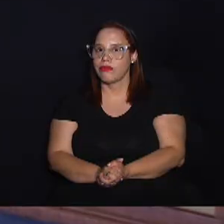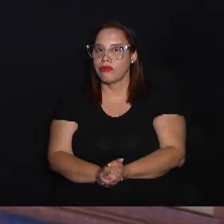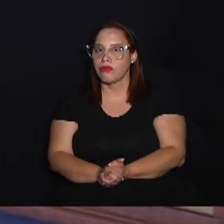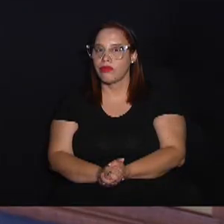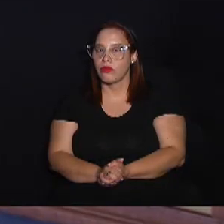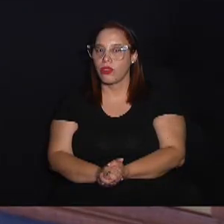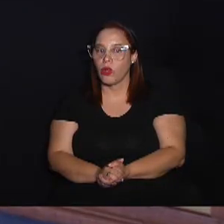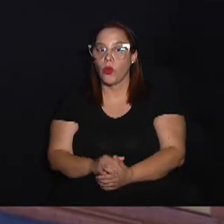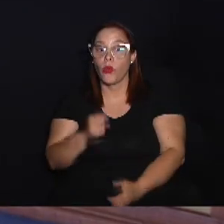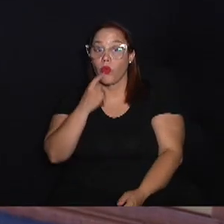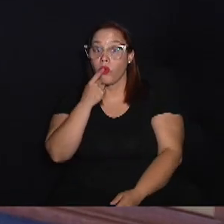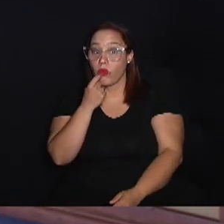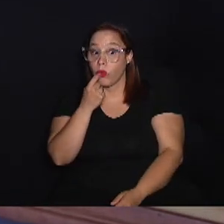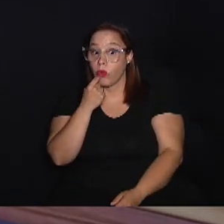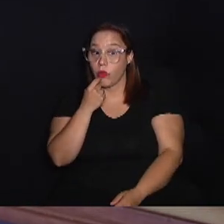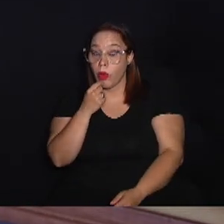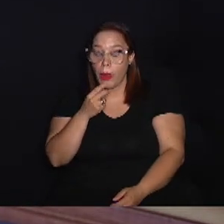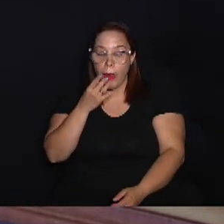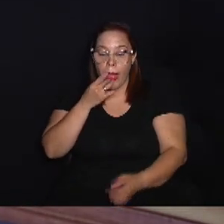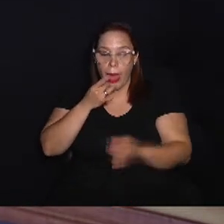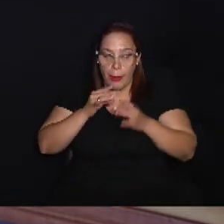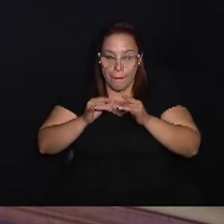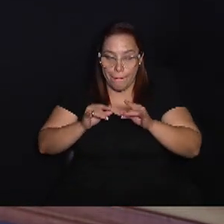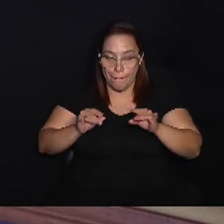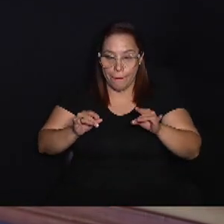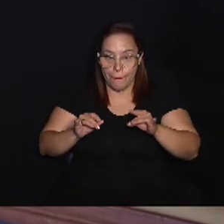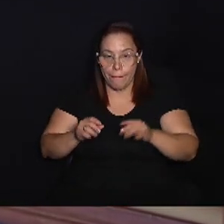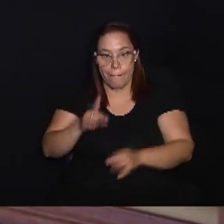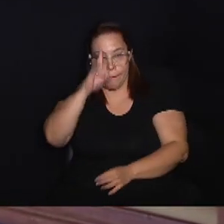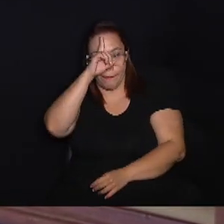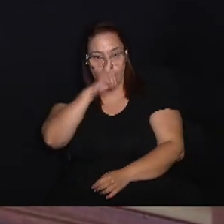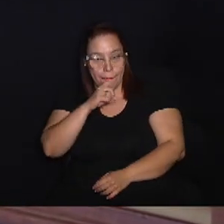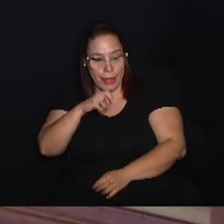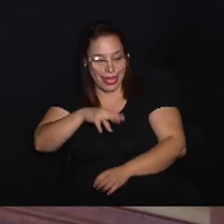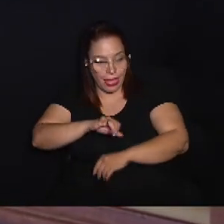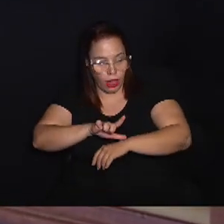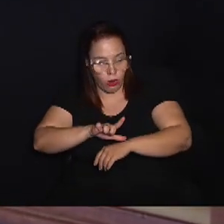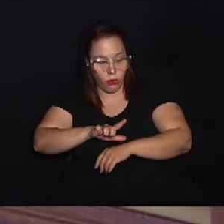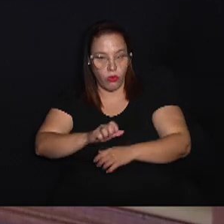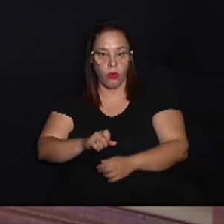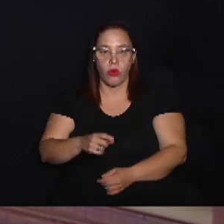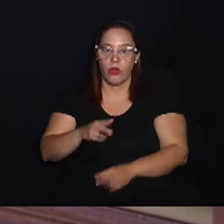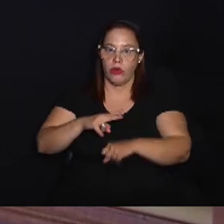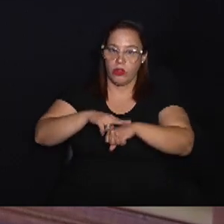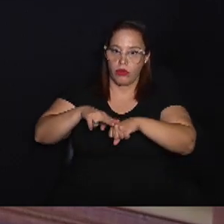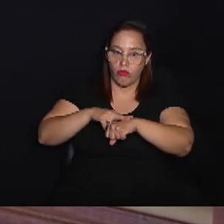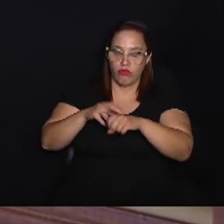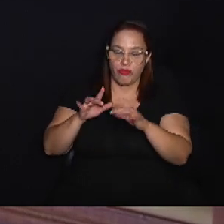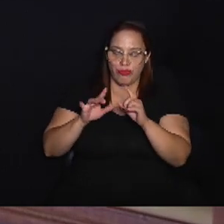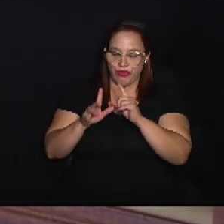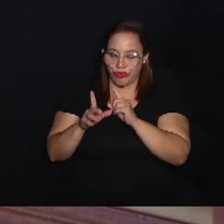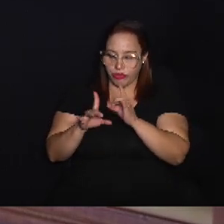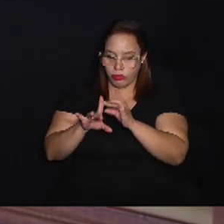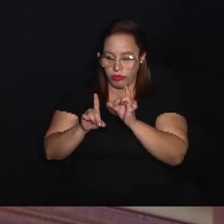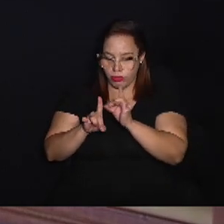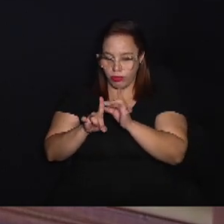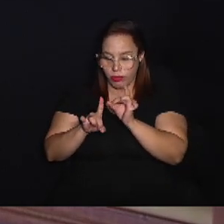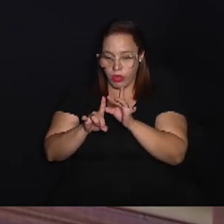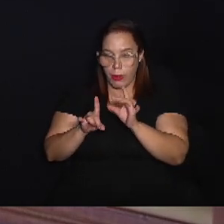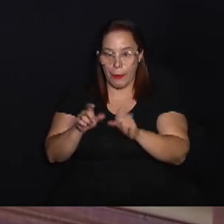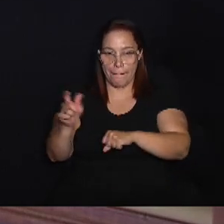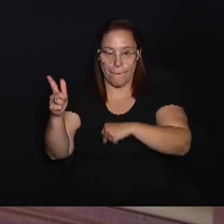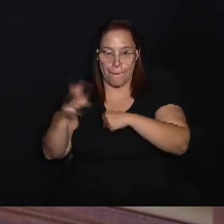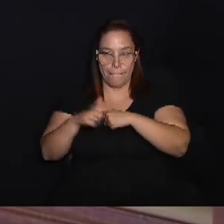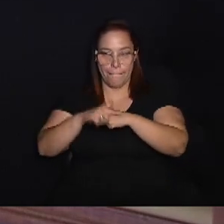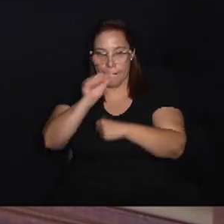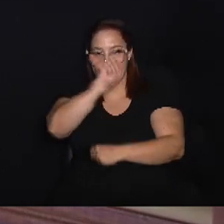O vermelho, ele é plástico, o amarelo é metal, o verde é vidro, e o azul é papel